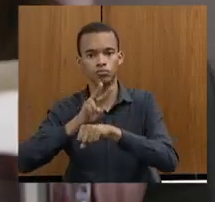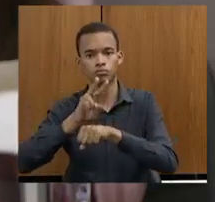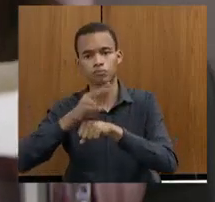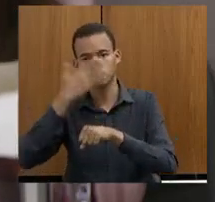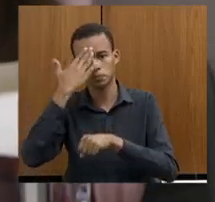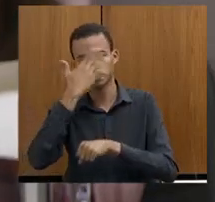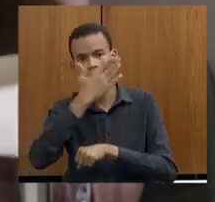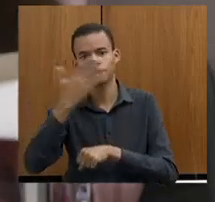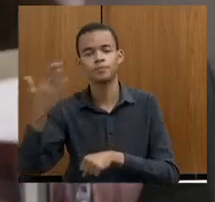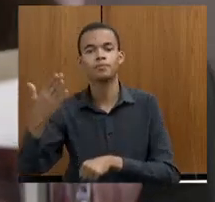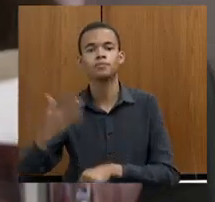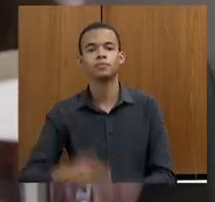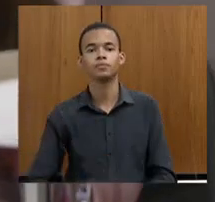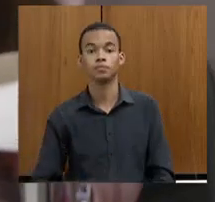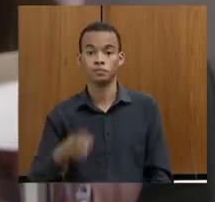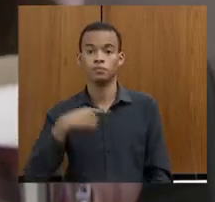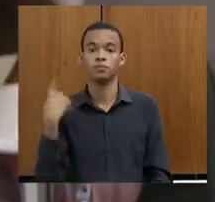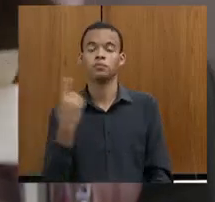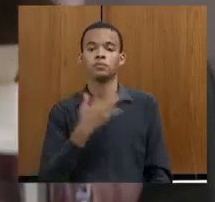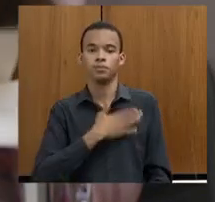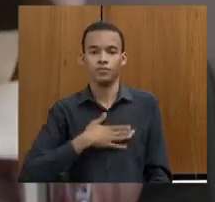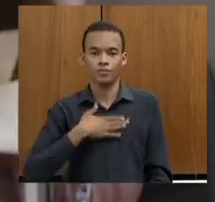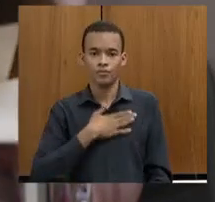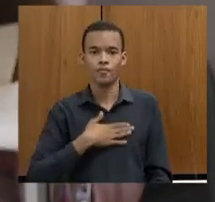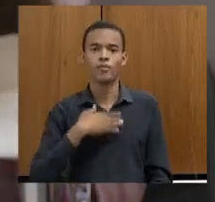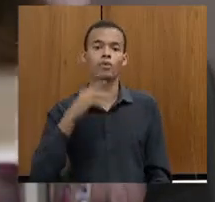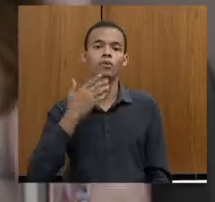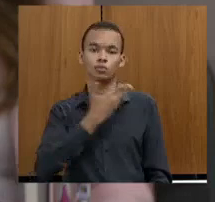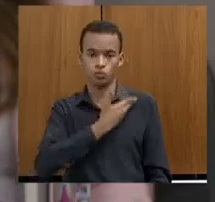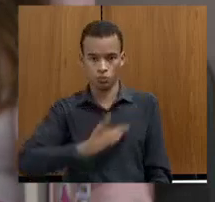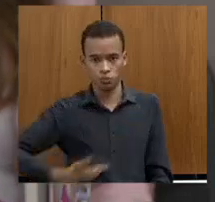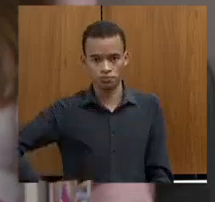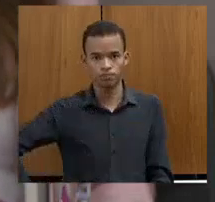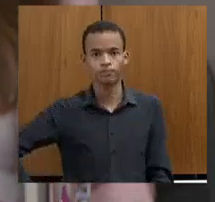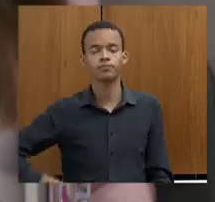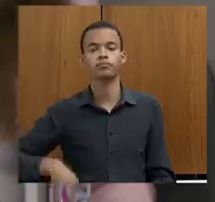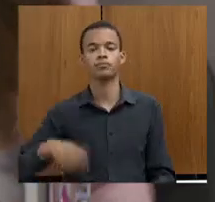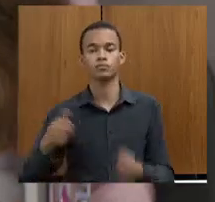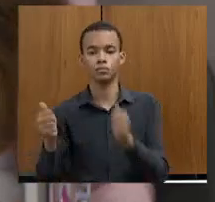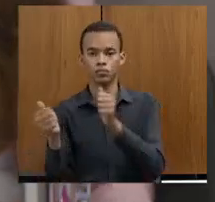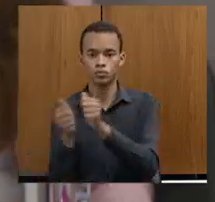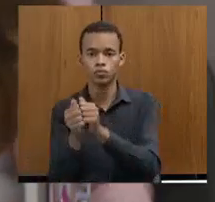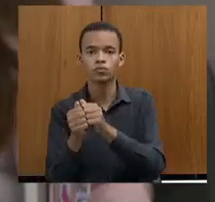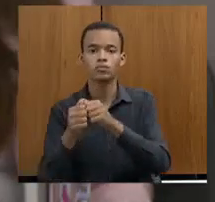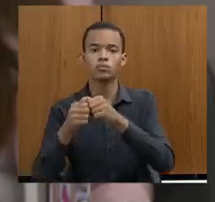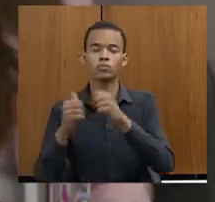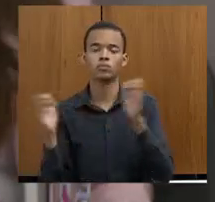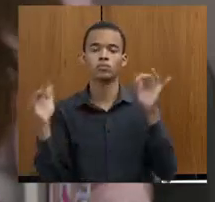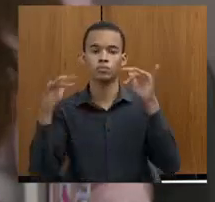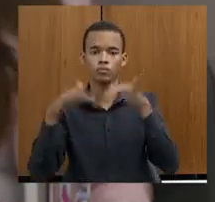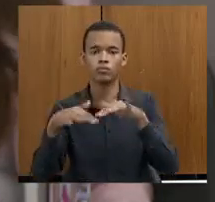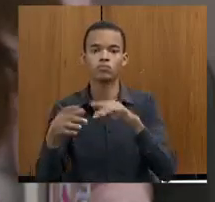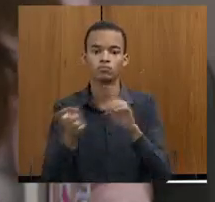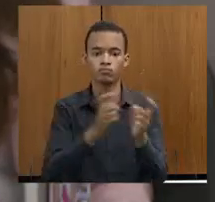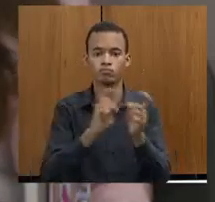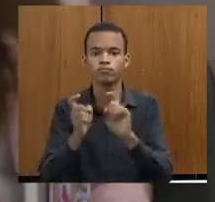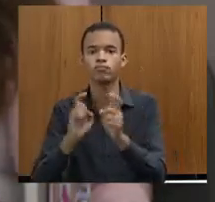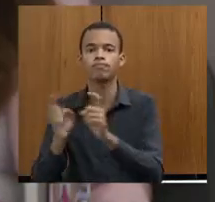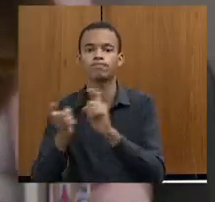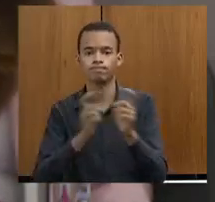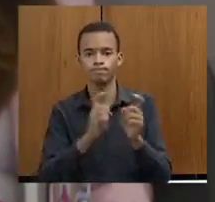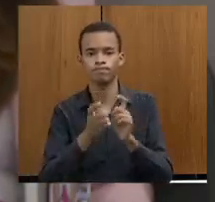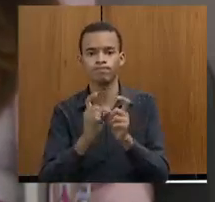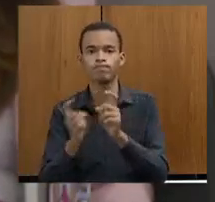É sempre um prazer para todos nós do Governo do Estado estarmos aqui dialogando construindo com vocês